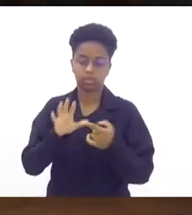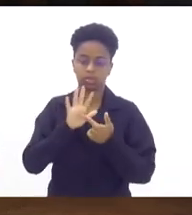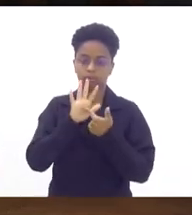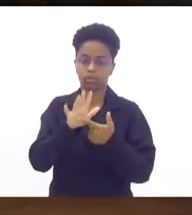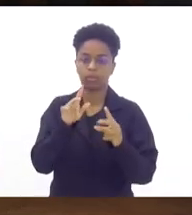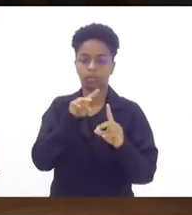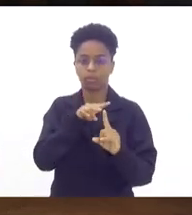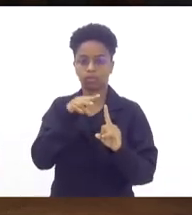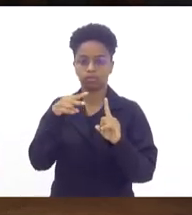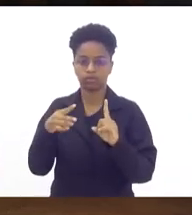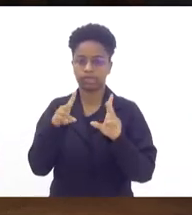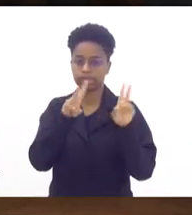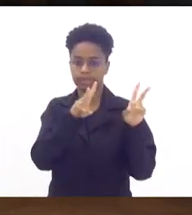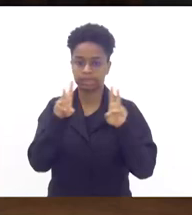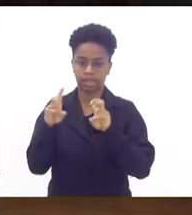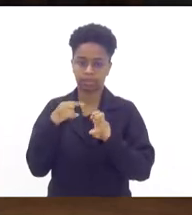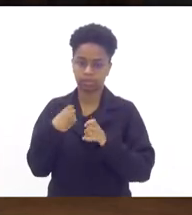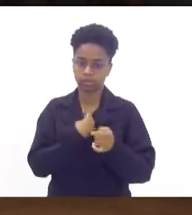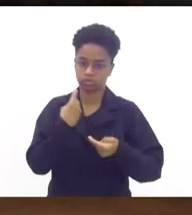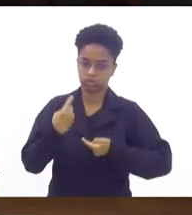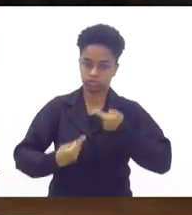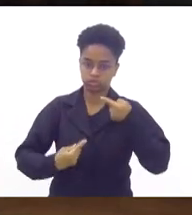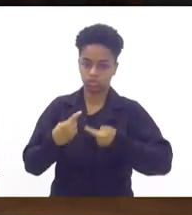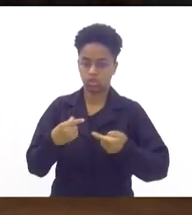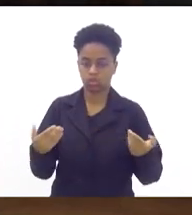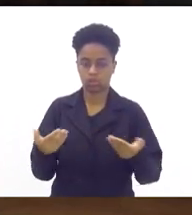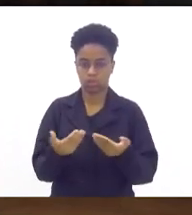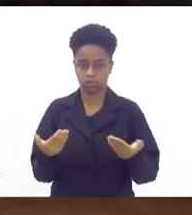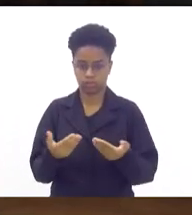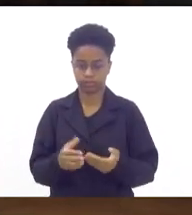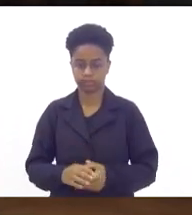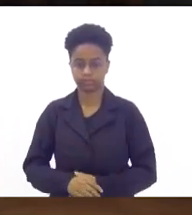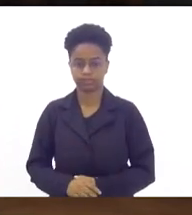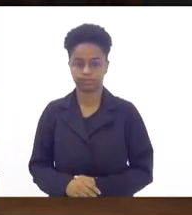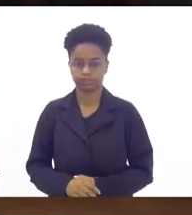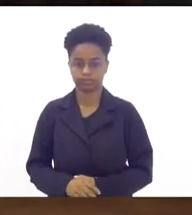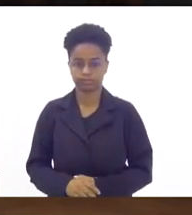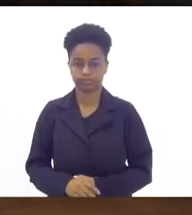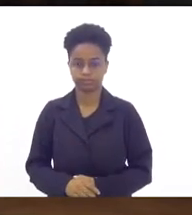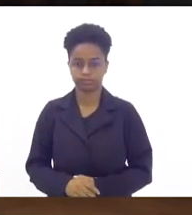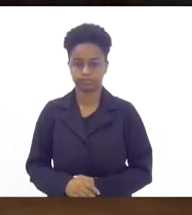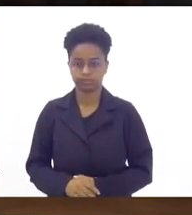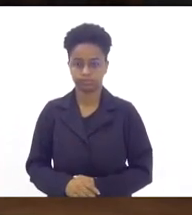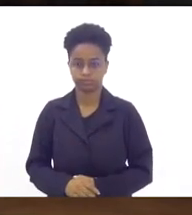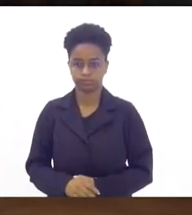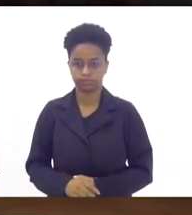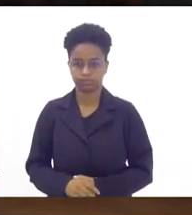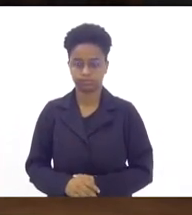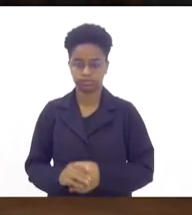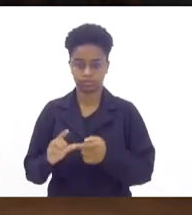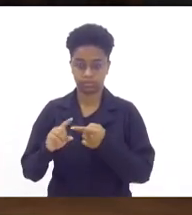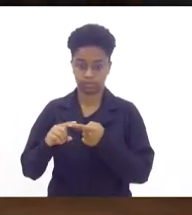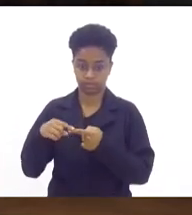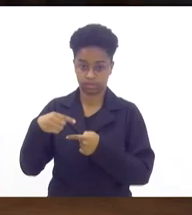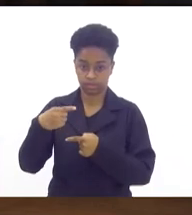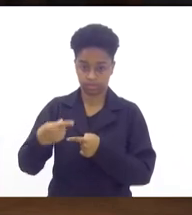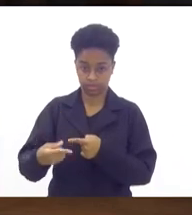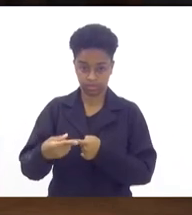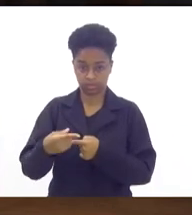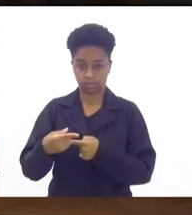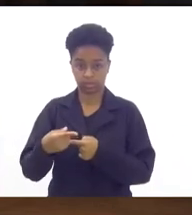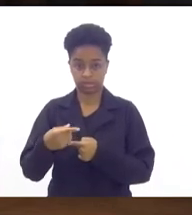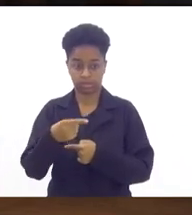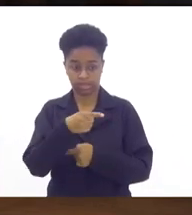o tema que estamos abordando nesta oportunidade e após a fala